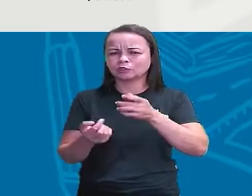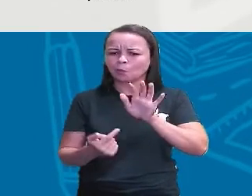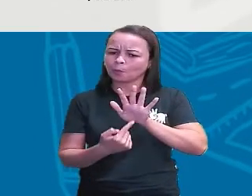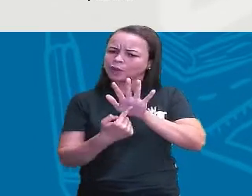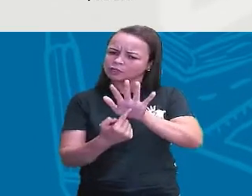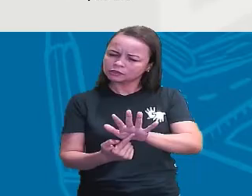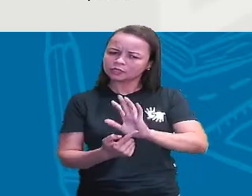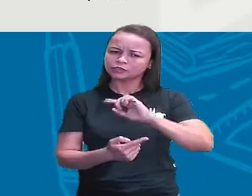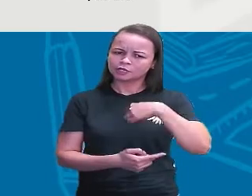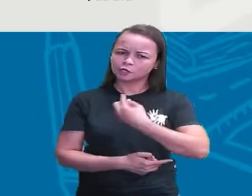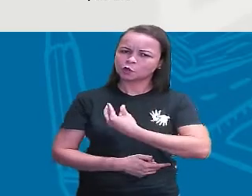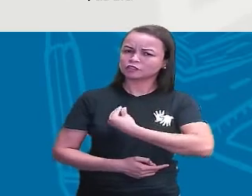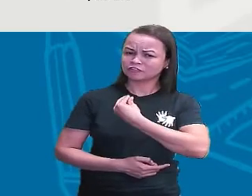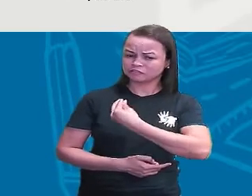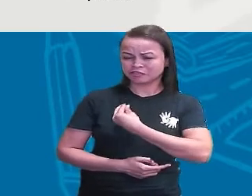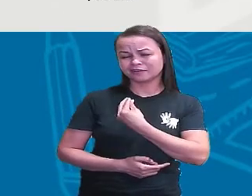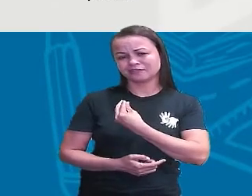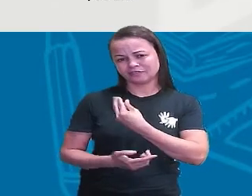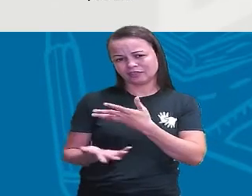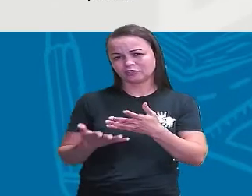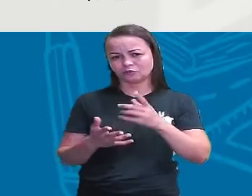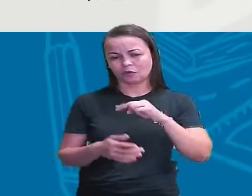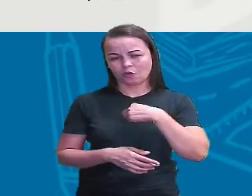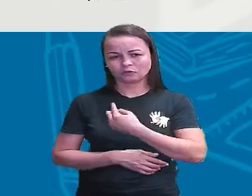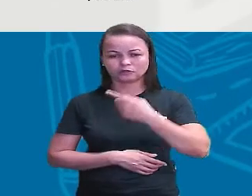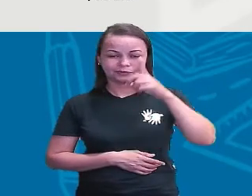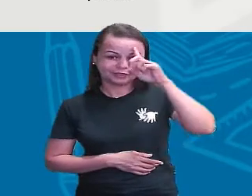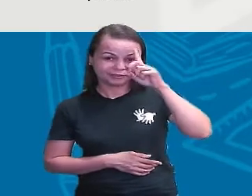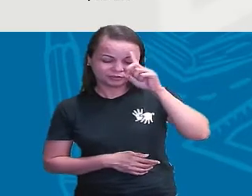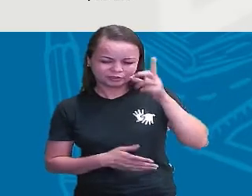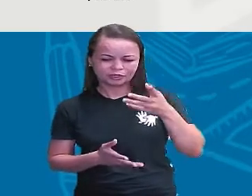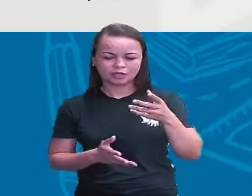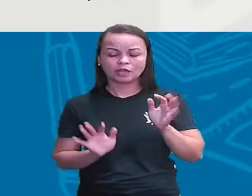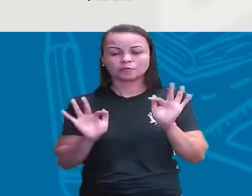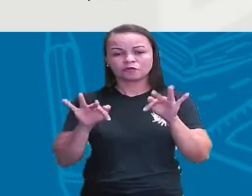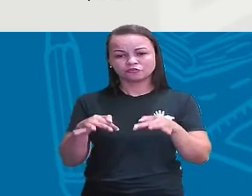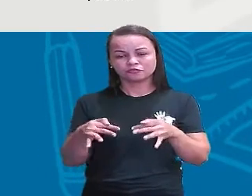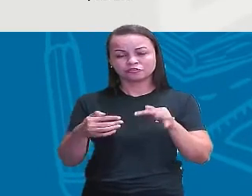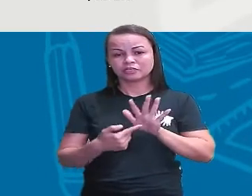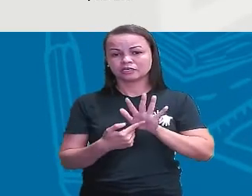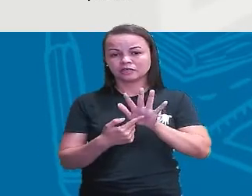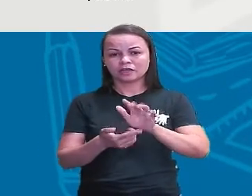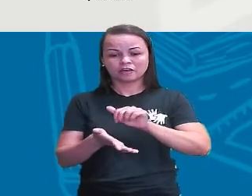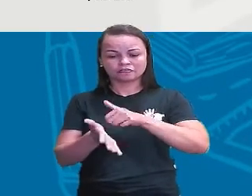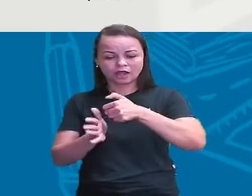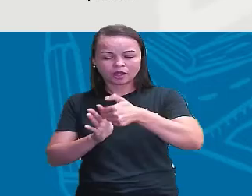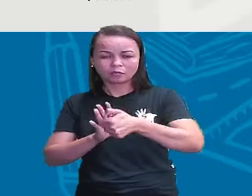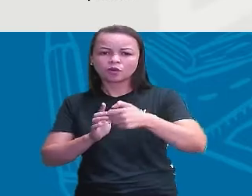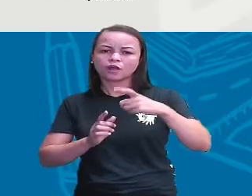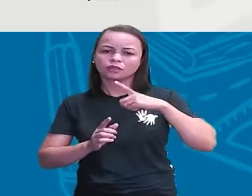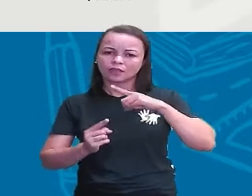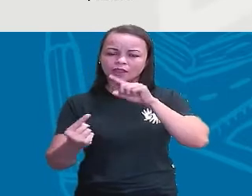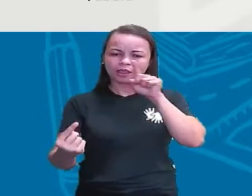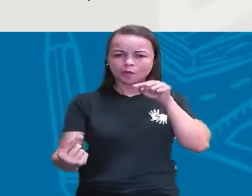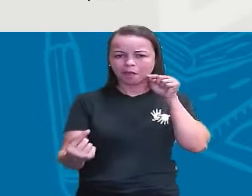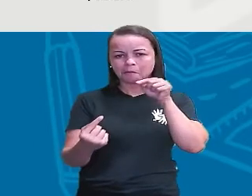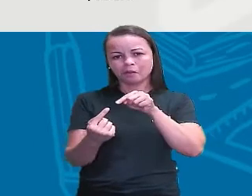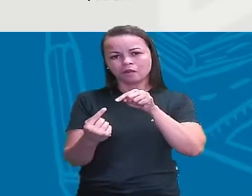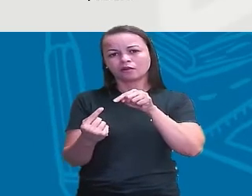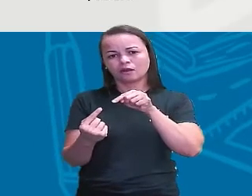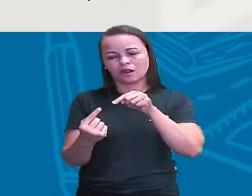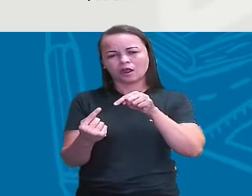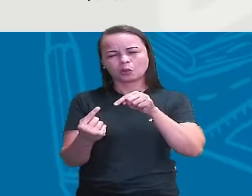na nossa vida, né? Muito presente no nosso cotidiano. E por fim, a fábula traz uma moral, nos levando aí a